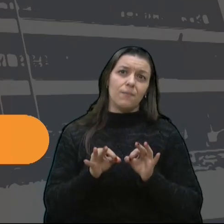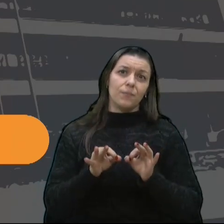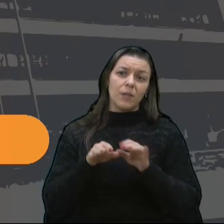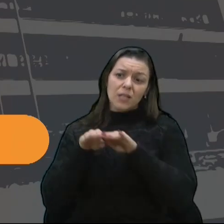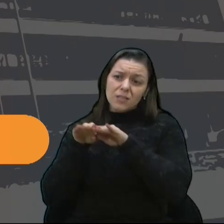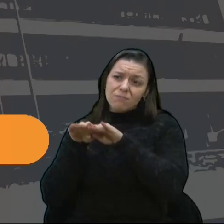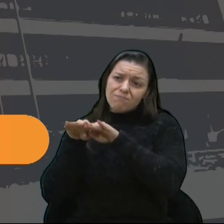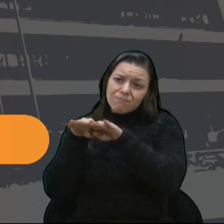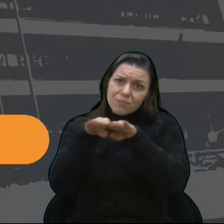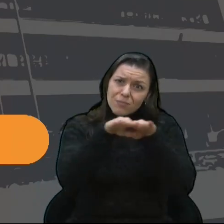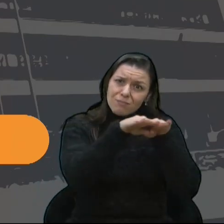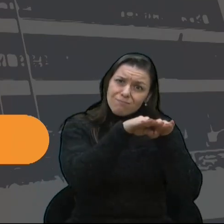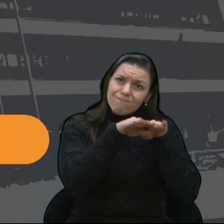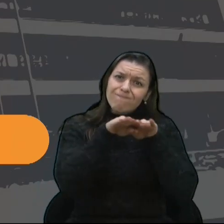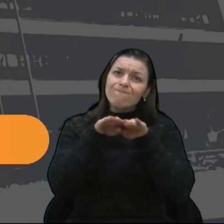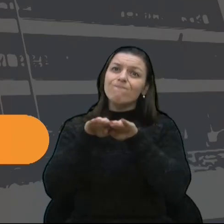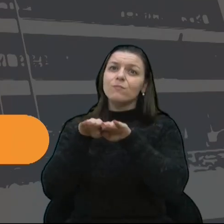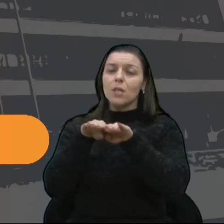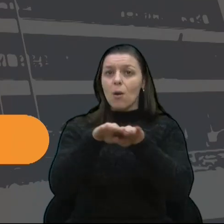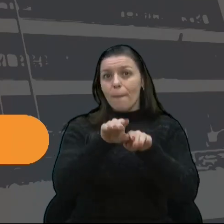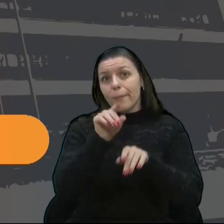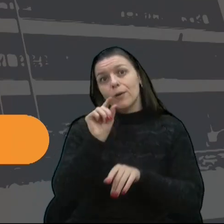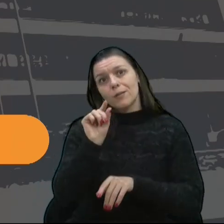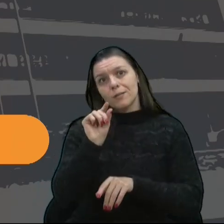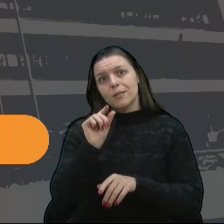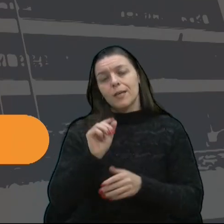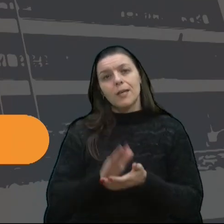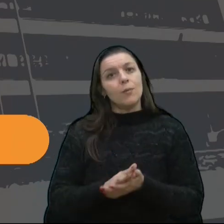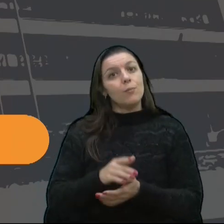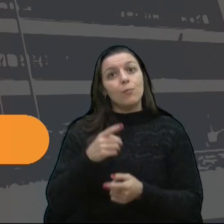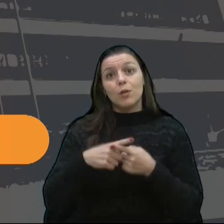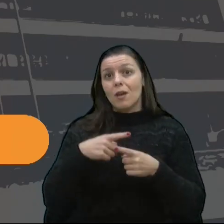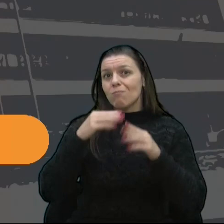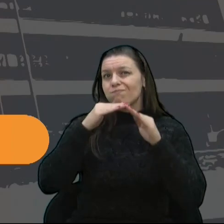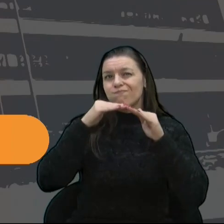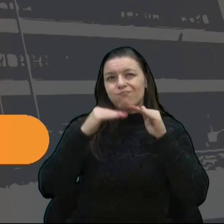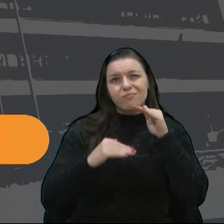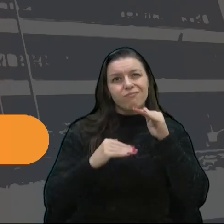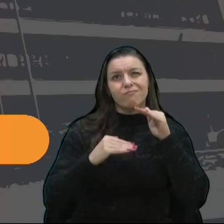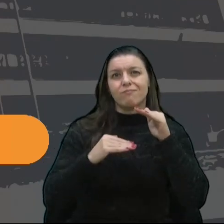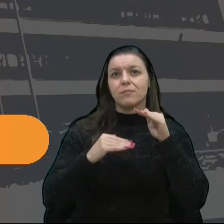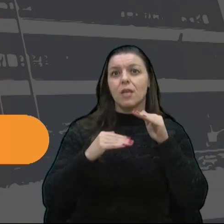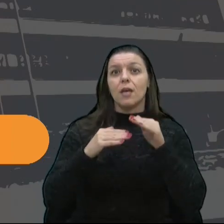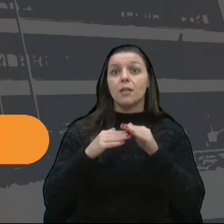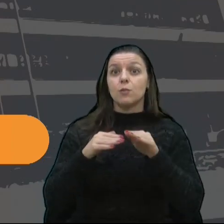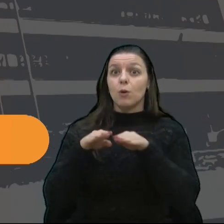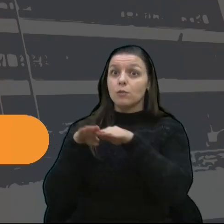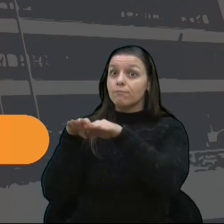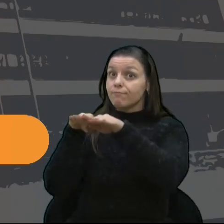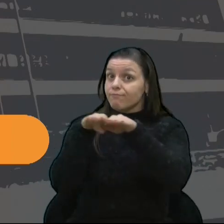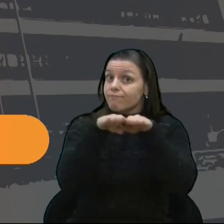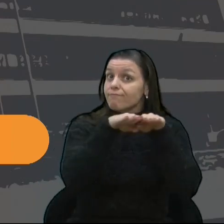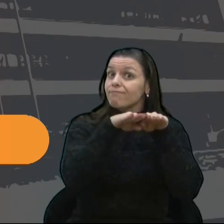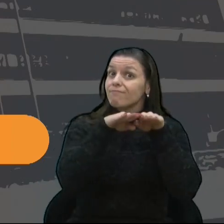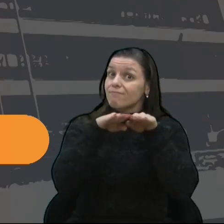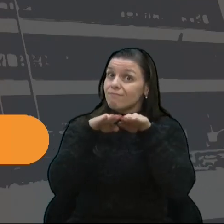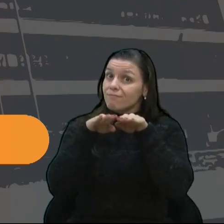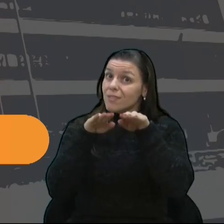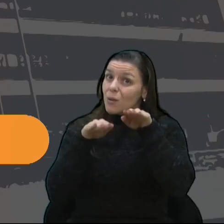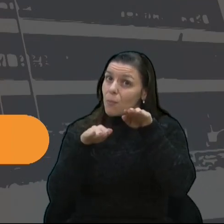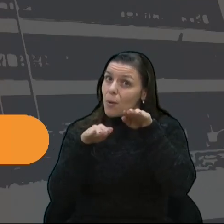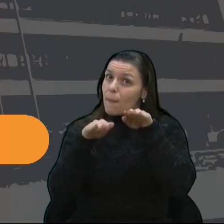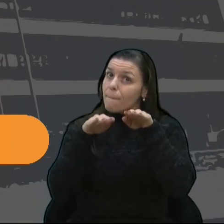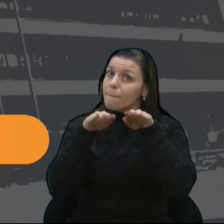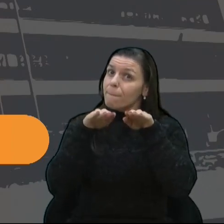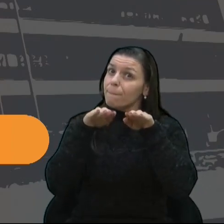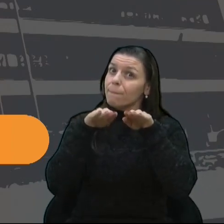igualitário, porque ele é muito injusto, mas a gente pode tornar ele menos injusto para que as pessoas